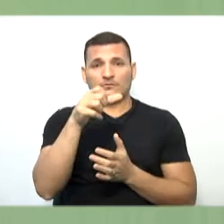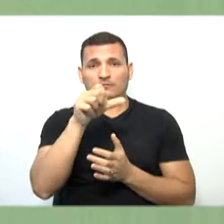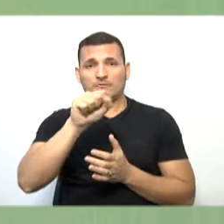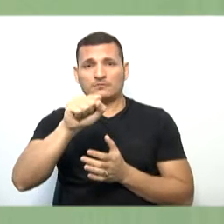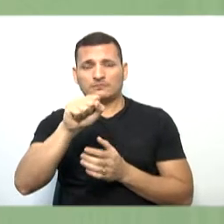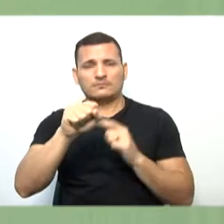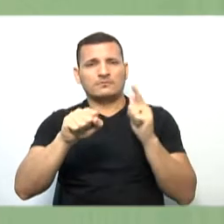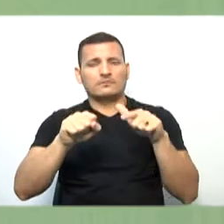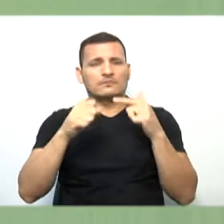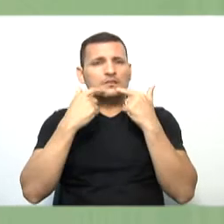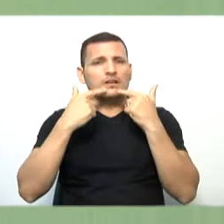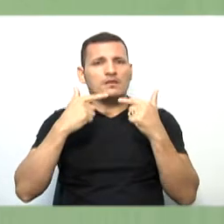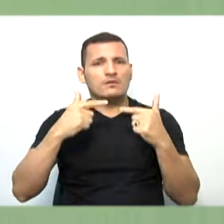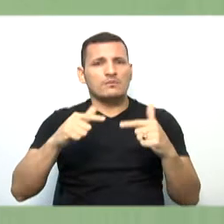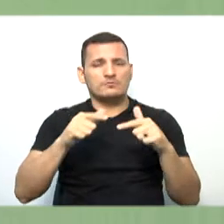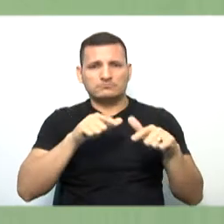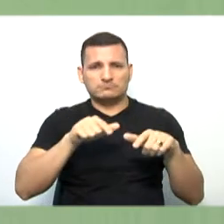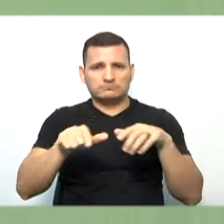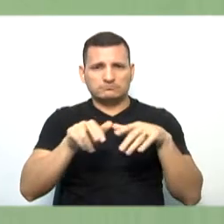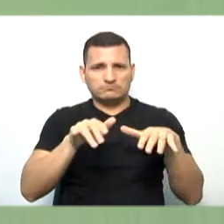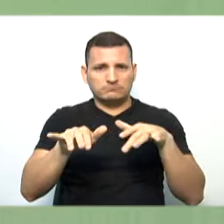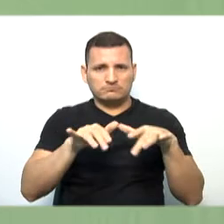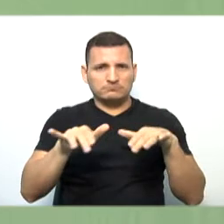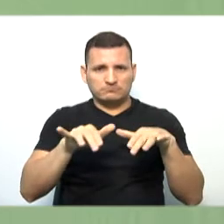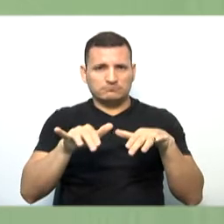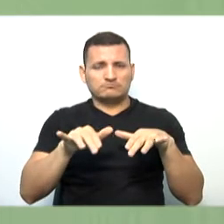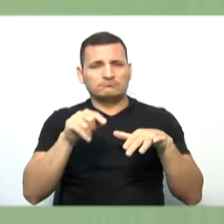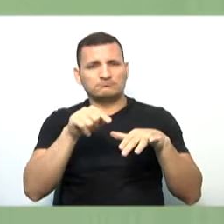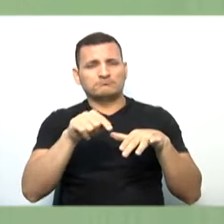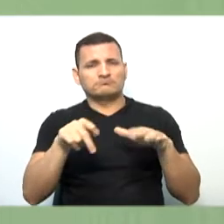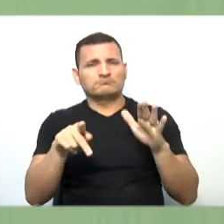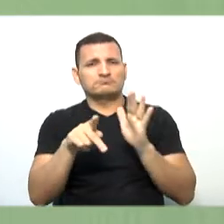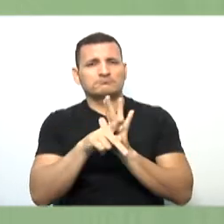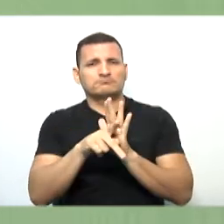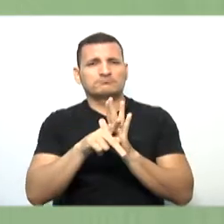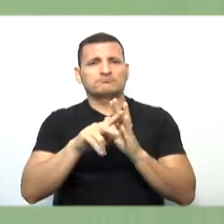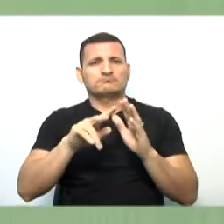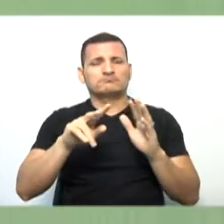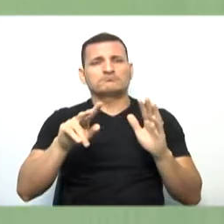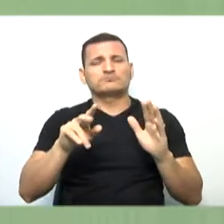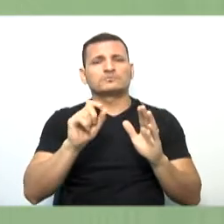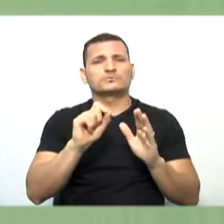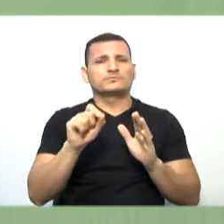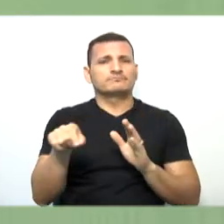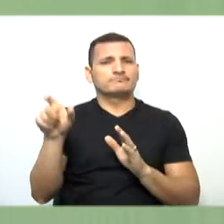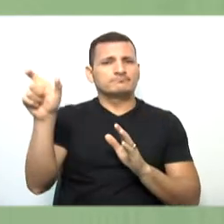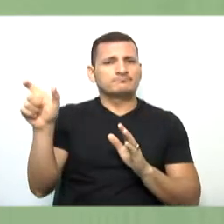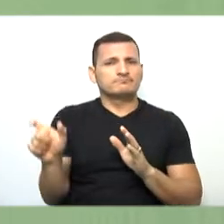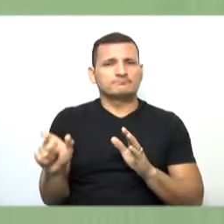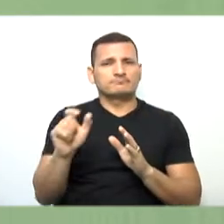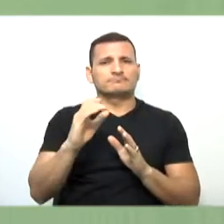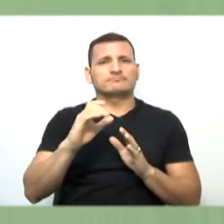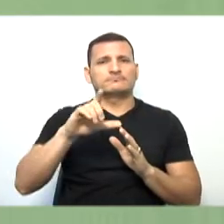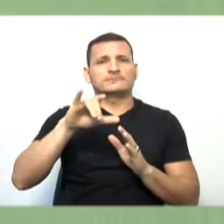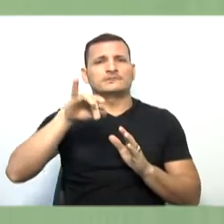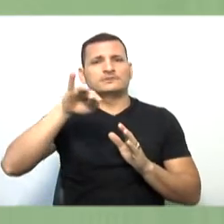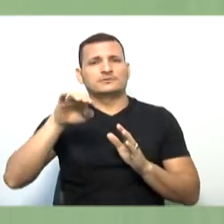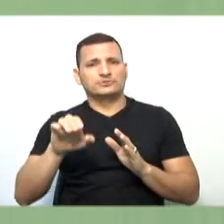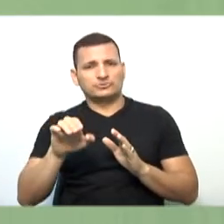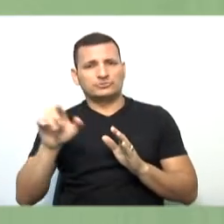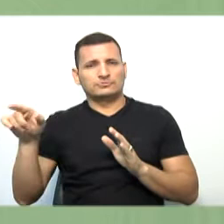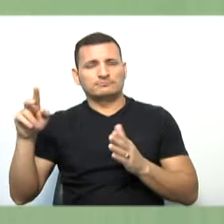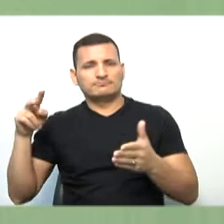é uma linguagem de programação desenvolvida para rodar no lado do cliente, ou seja, que é